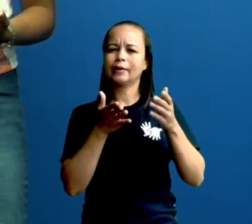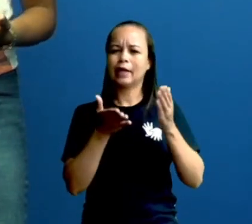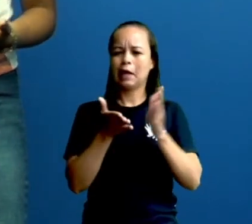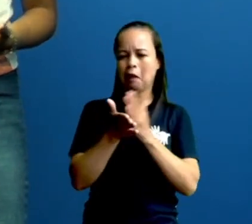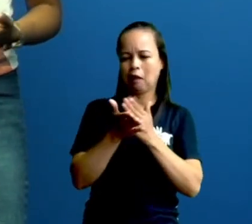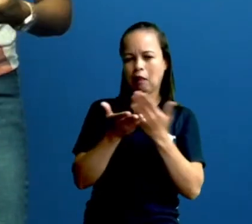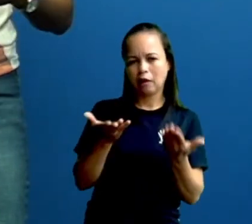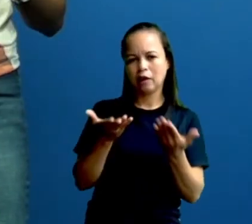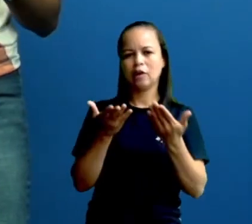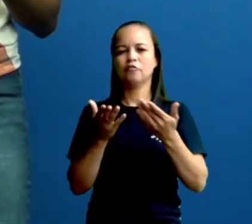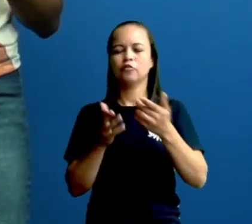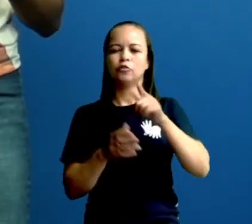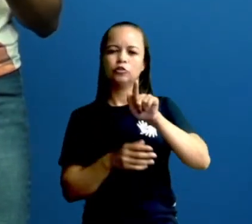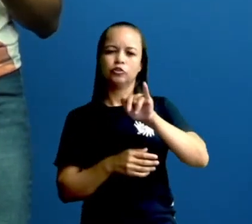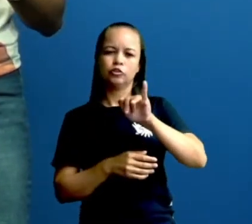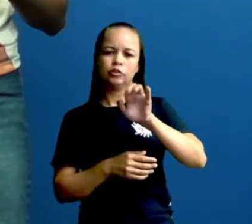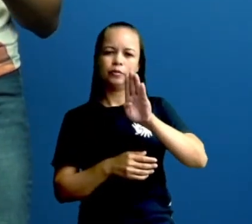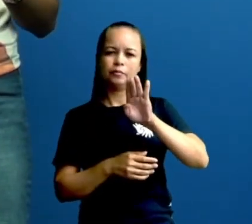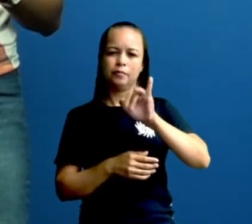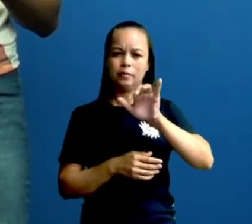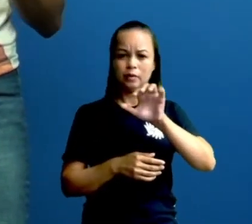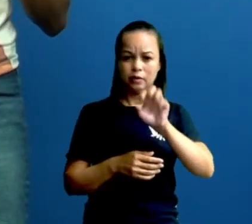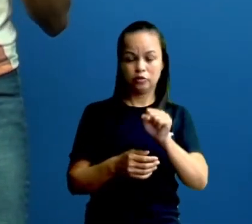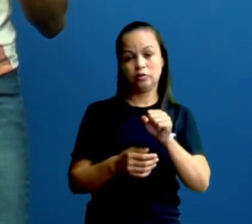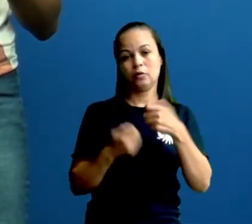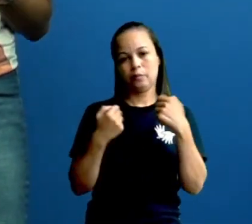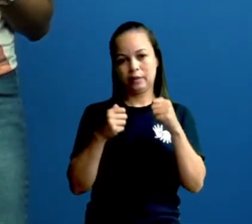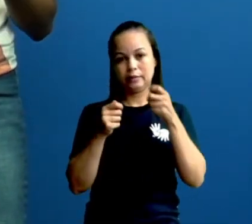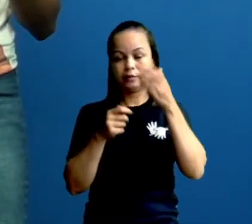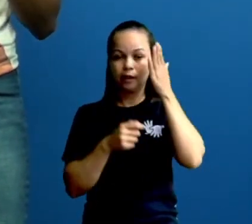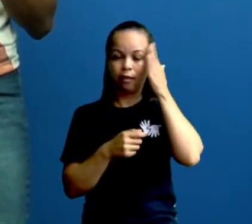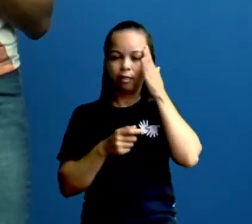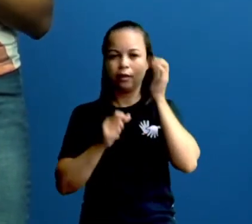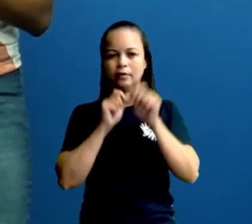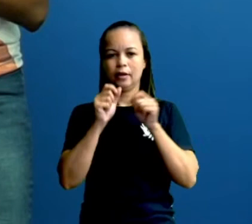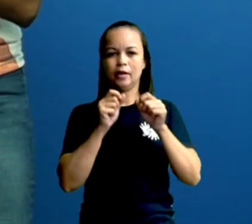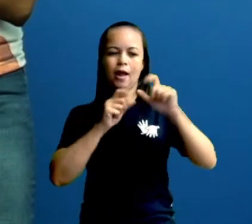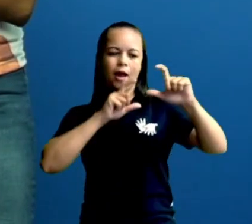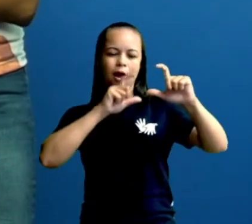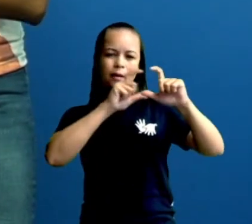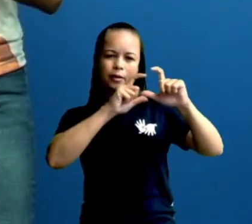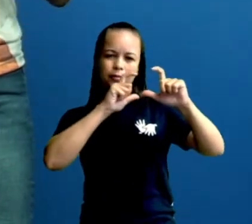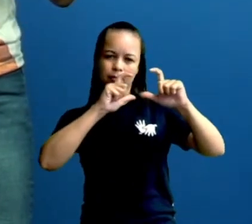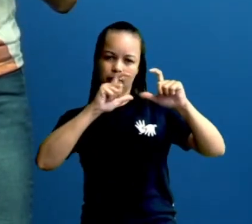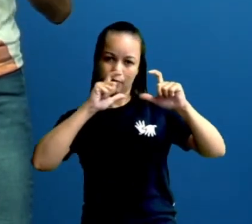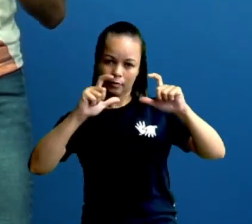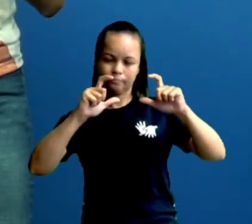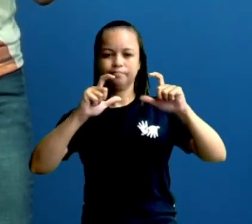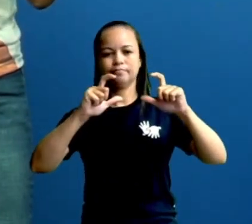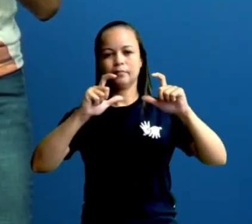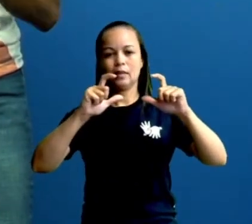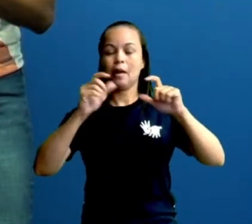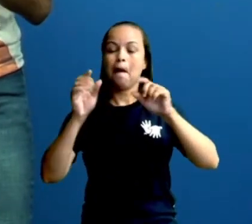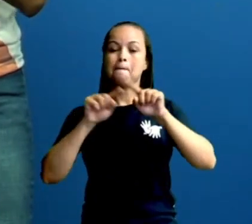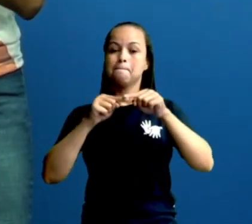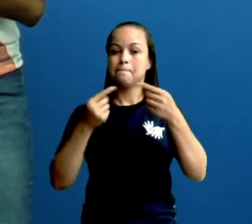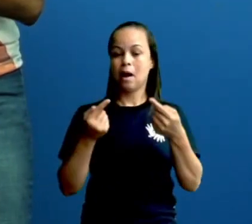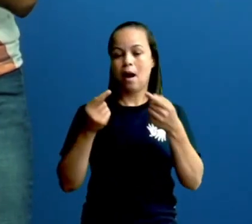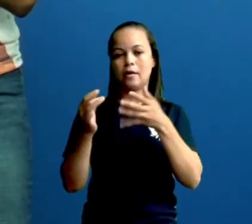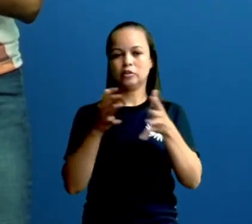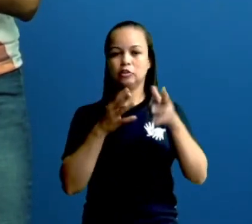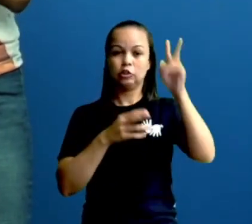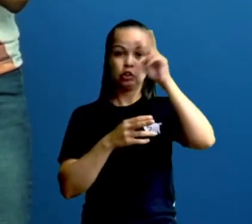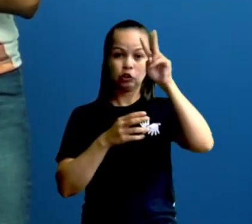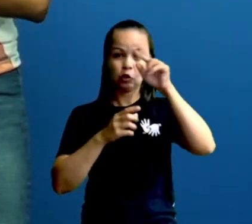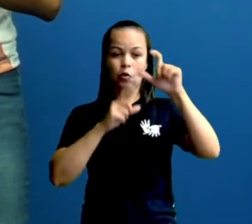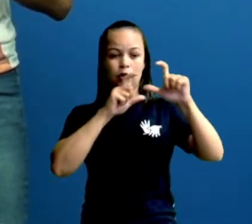gibis, tá? Então, a gente precisa ficar ligadinho. As tirinhas são uma espécie de quadrinho, porém, não são